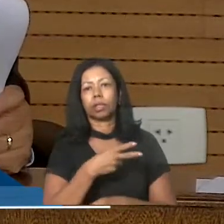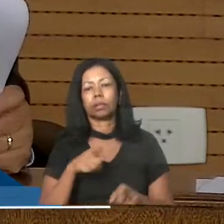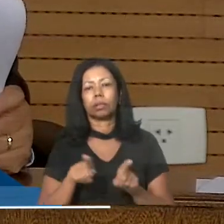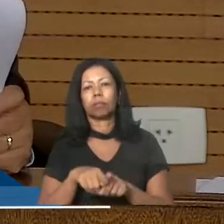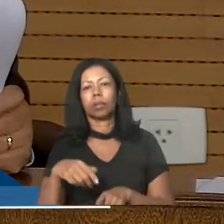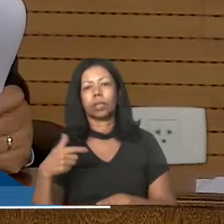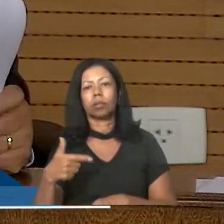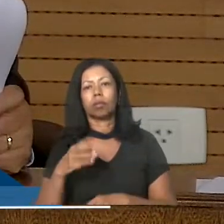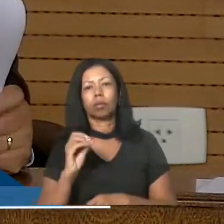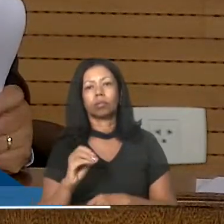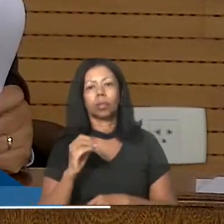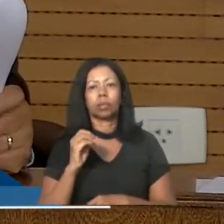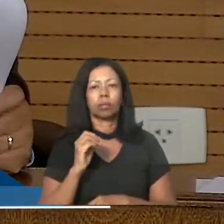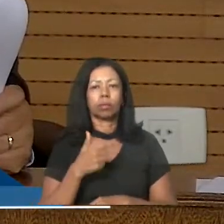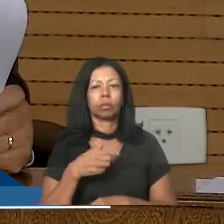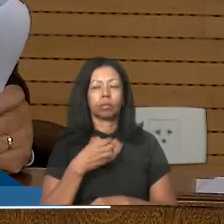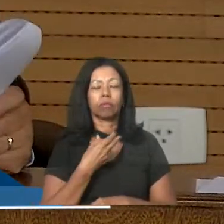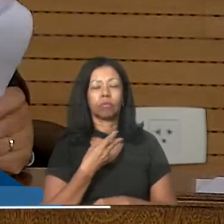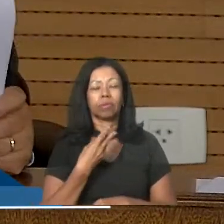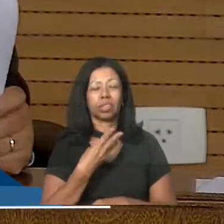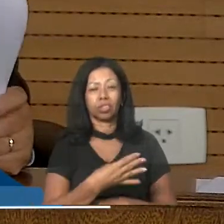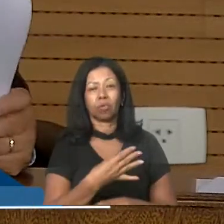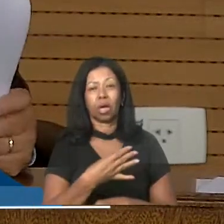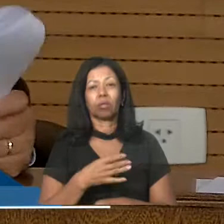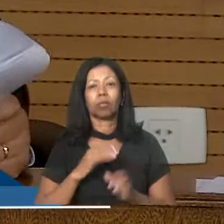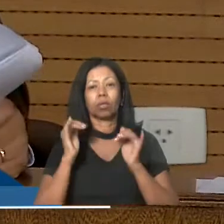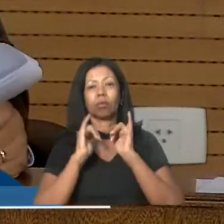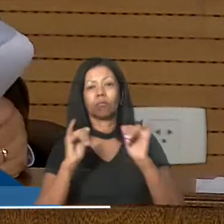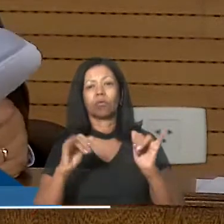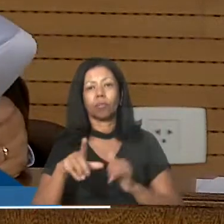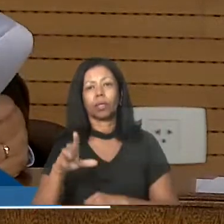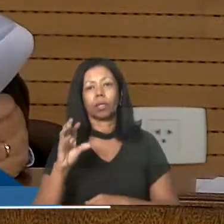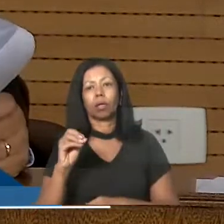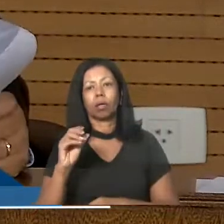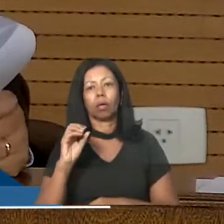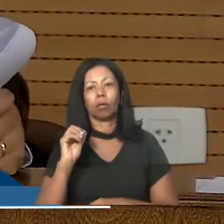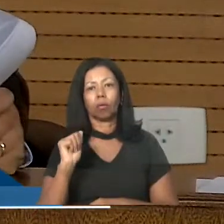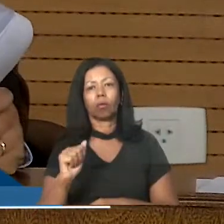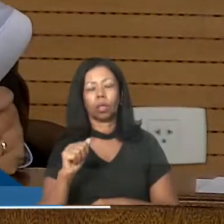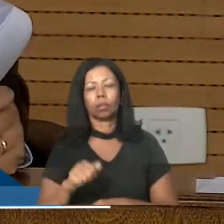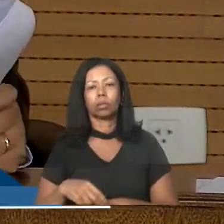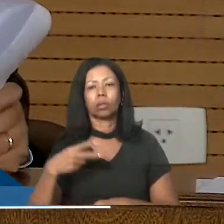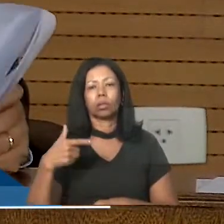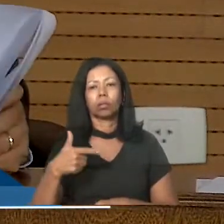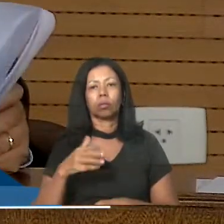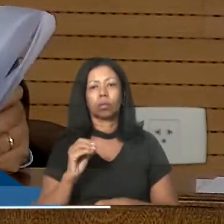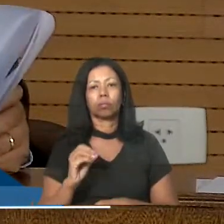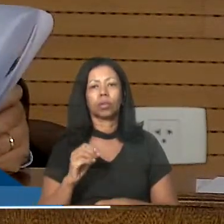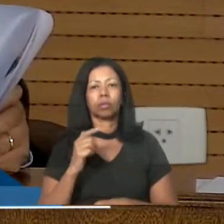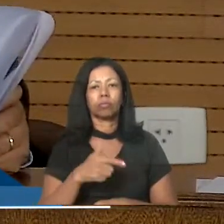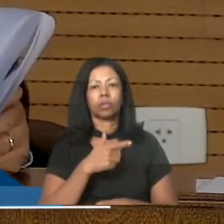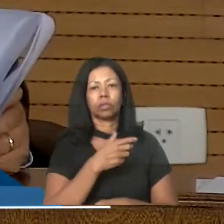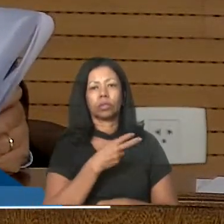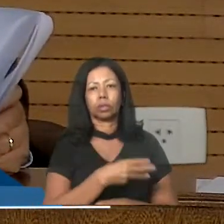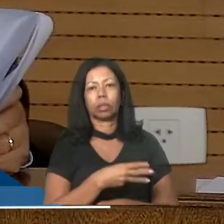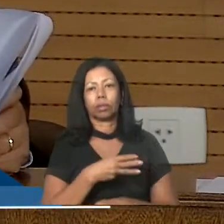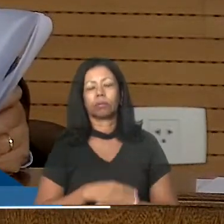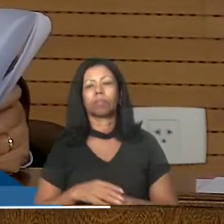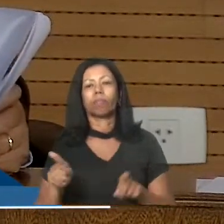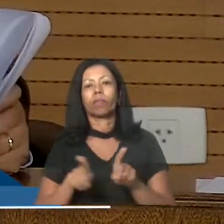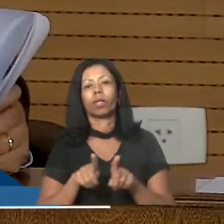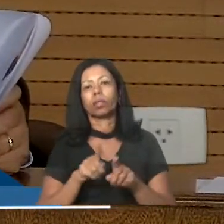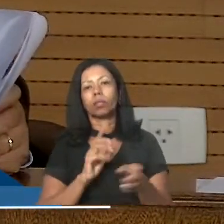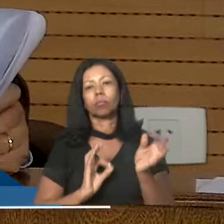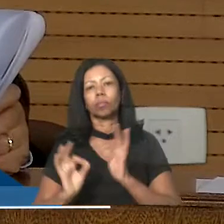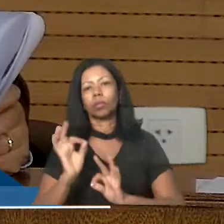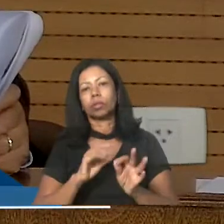e onde forma a sua previsão orçamentária na LOA de 2022. Nesse sentido, entendo que o projeto de lei